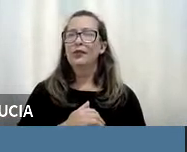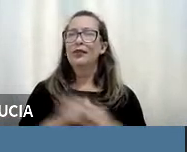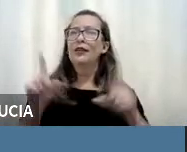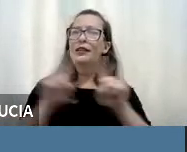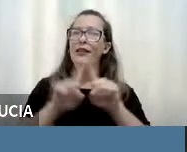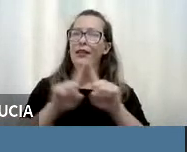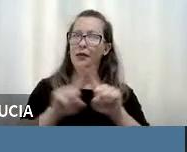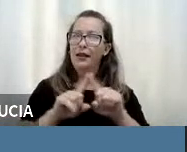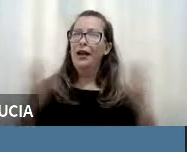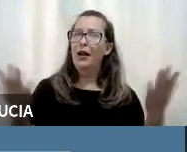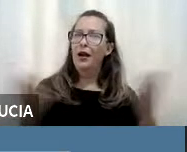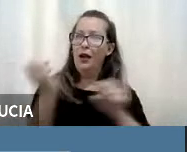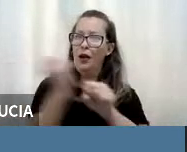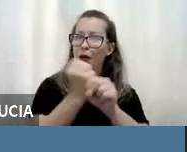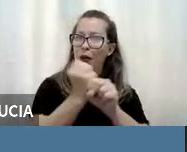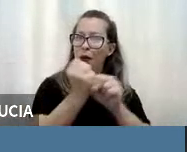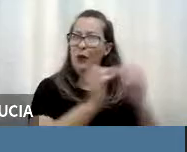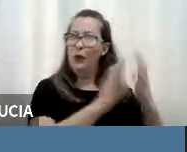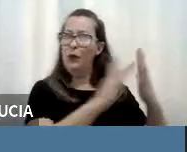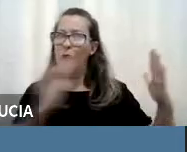desse ano,